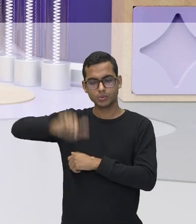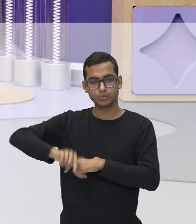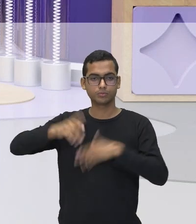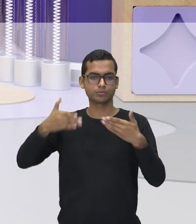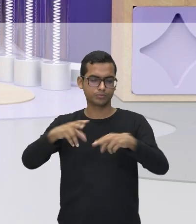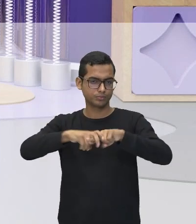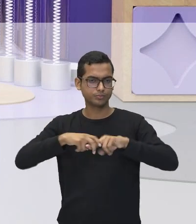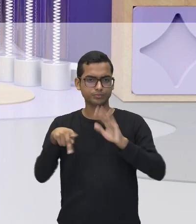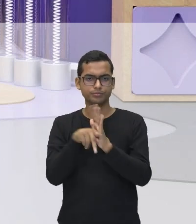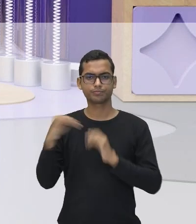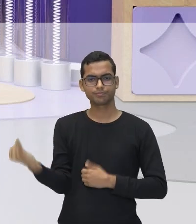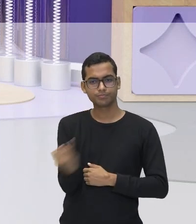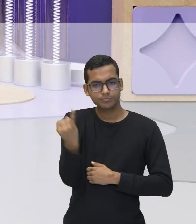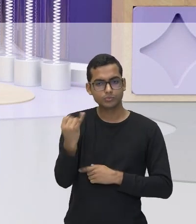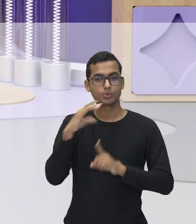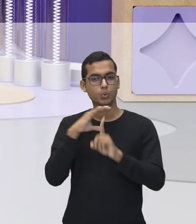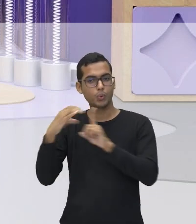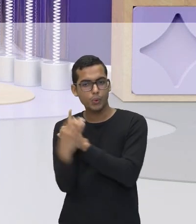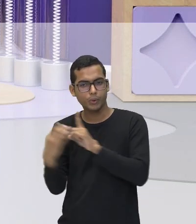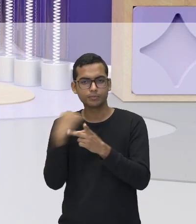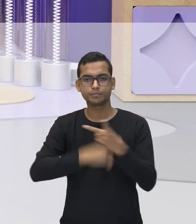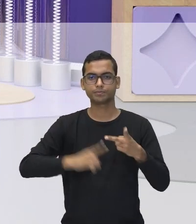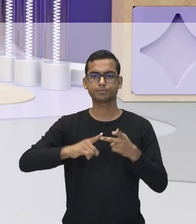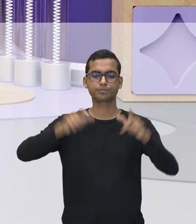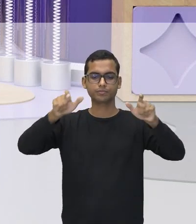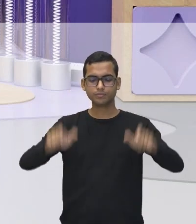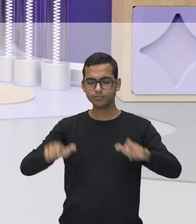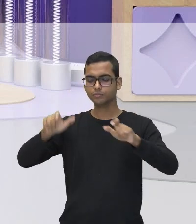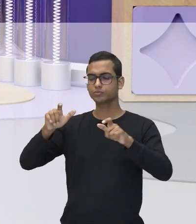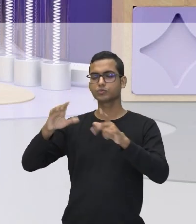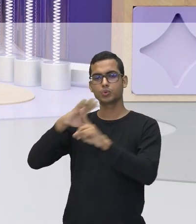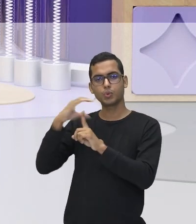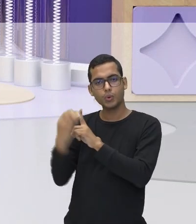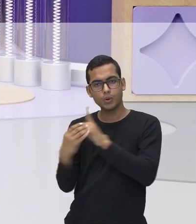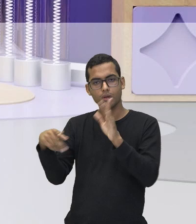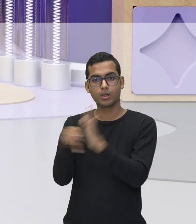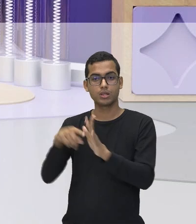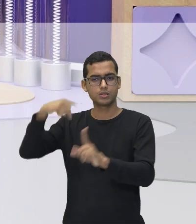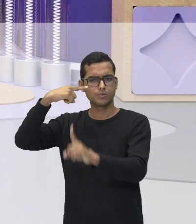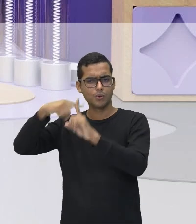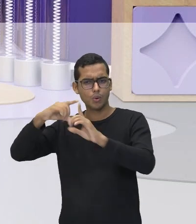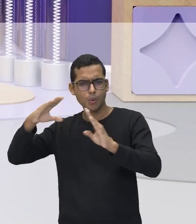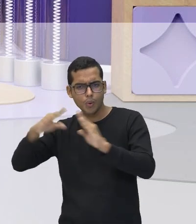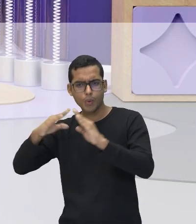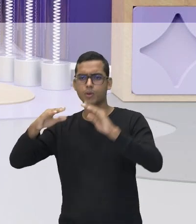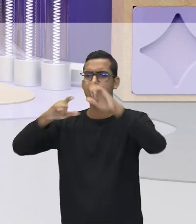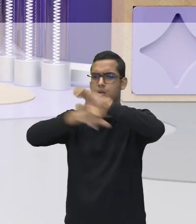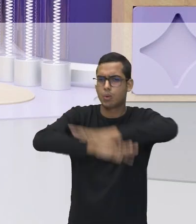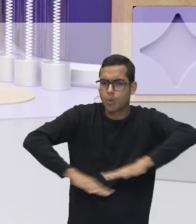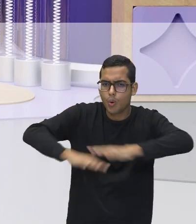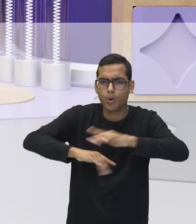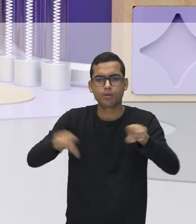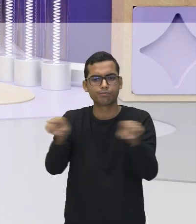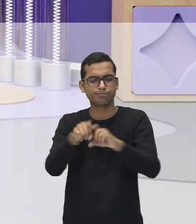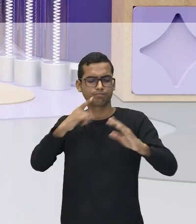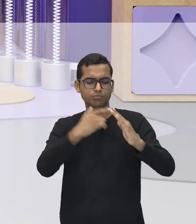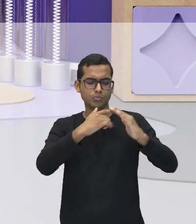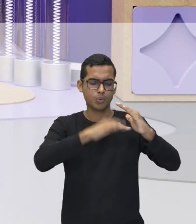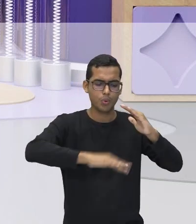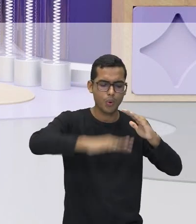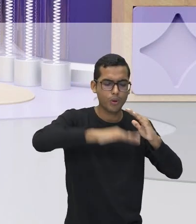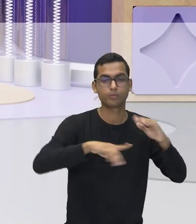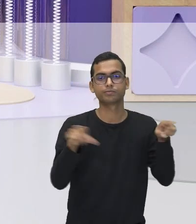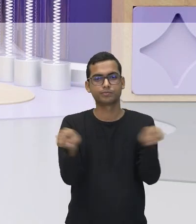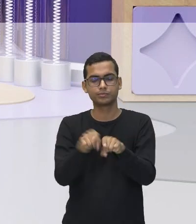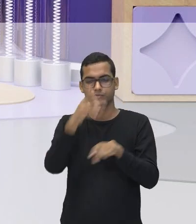O culto, o local de culto, a igreja, o templo, o terreiro, pessoas